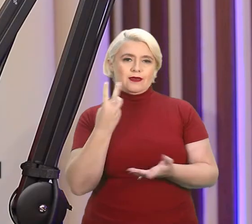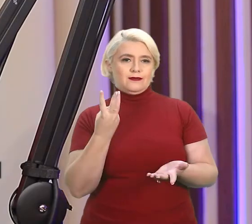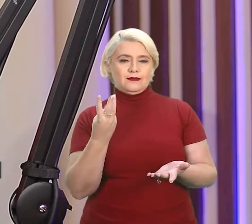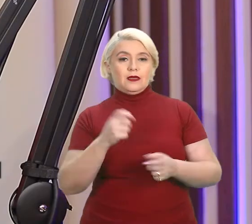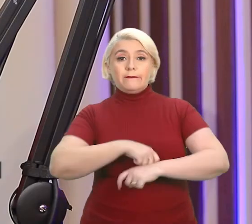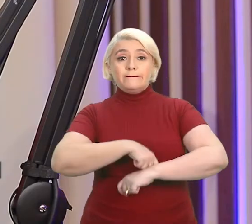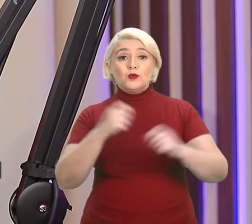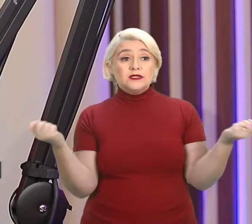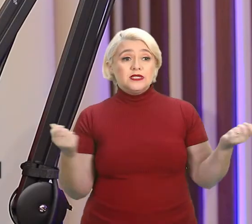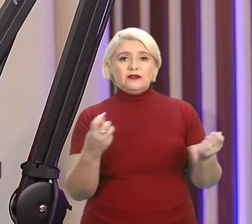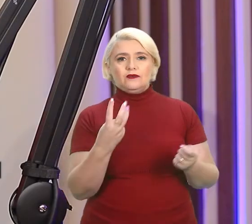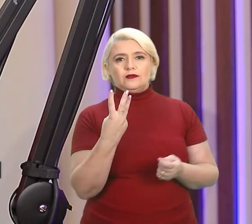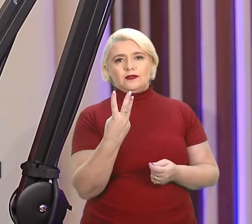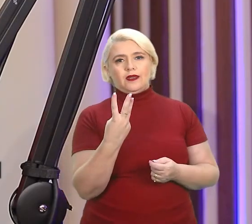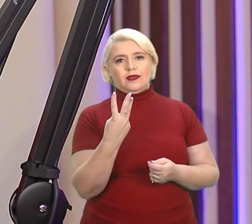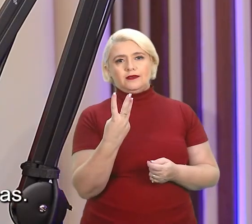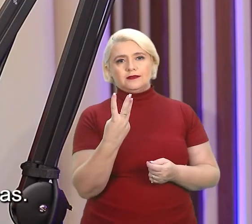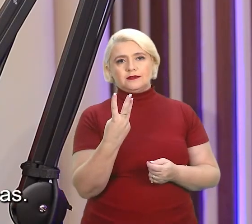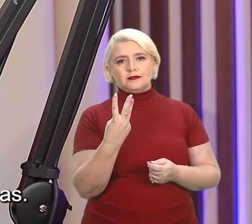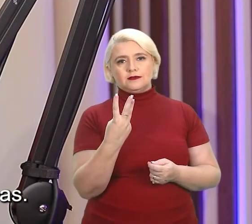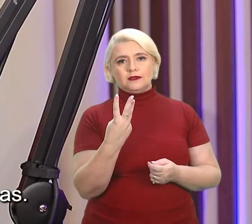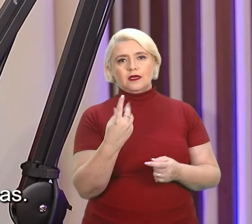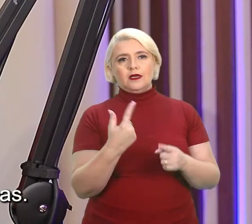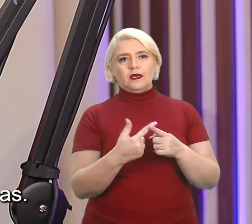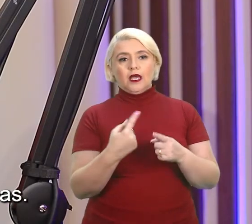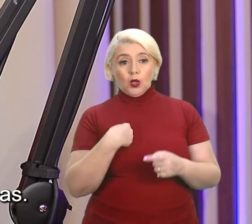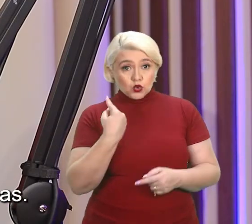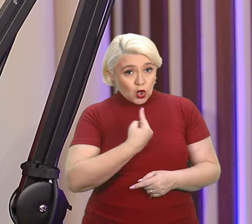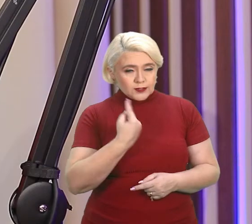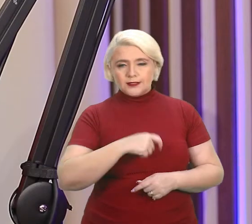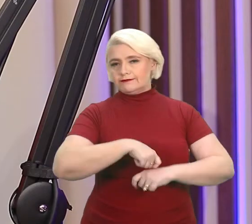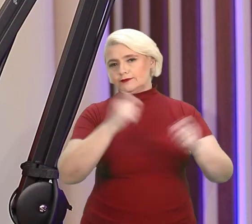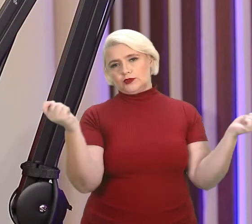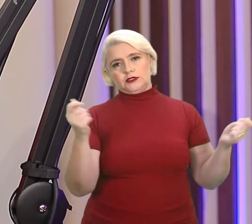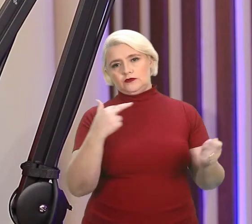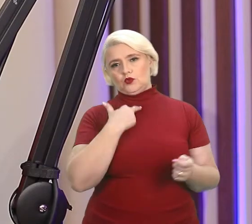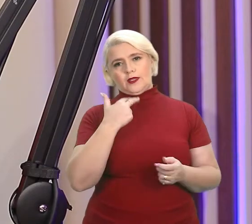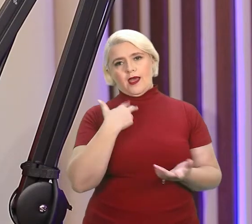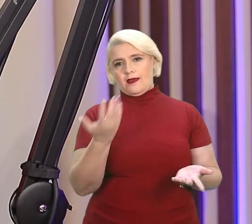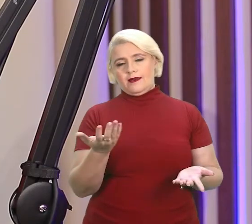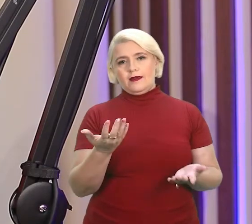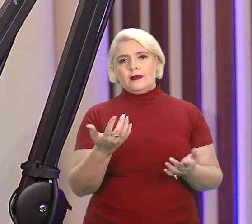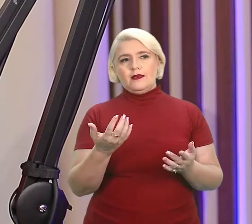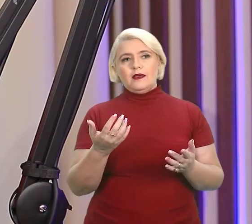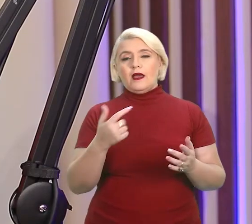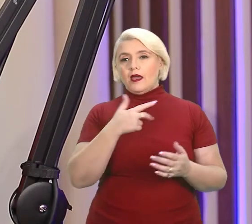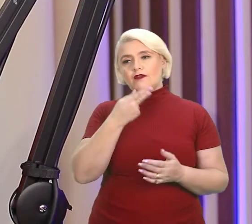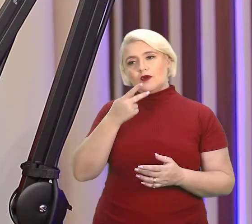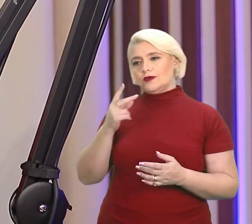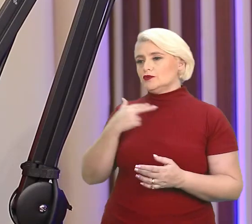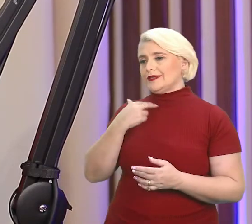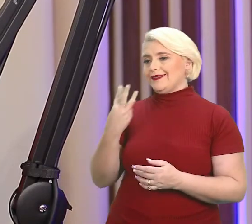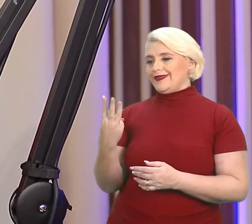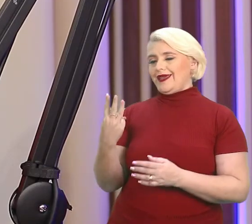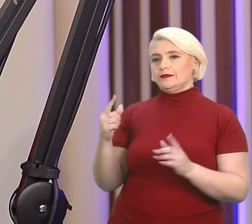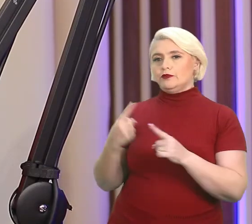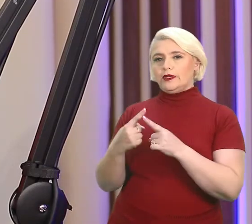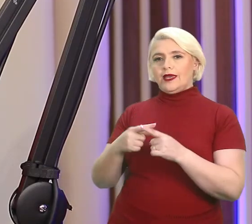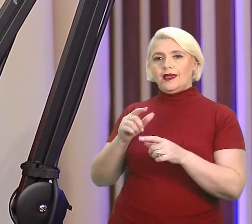é impossível fazer esse trabalho sozinho. Ele falou assim, não tem jeito de ser 3 pessoas, o estúdio é super pequeno, a gente está em